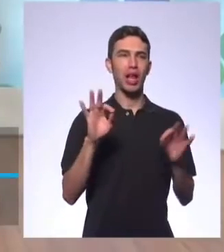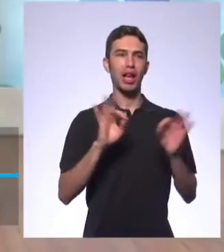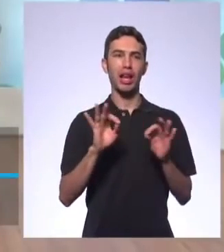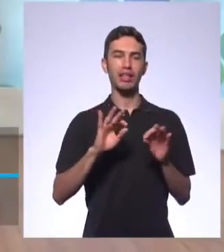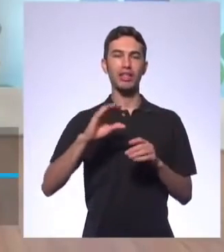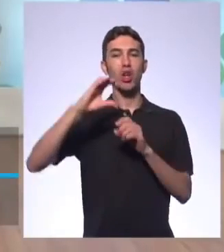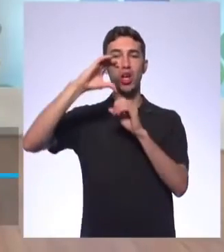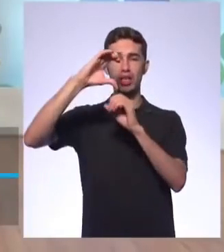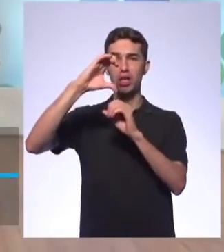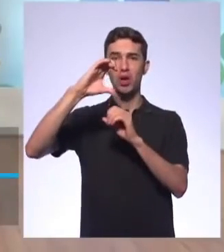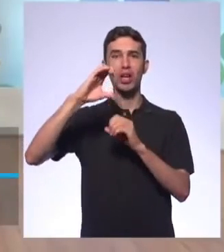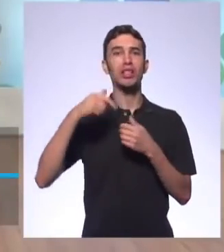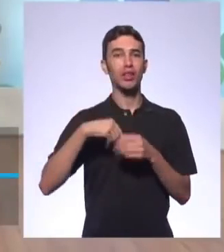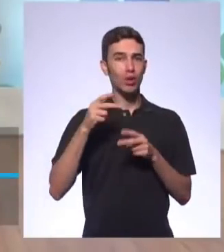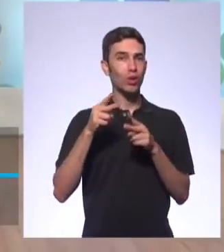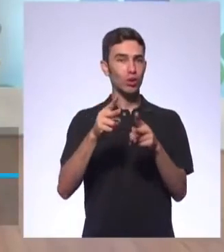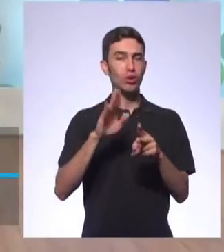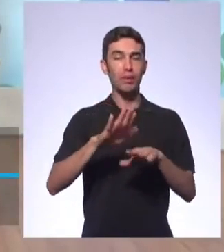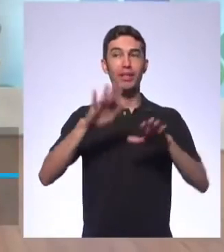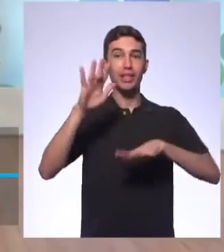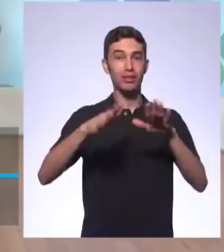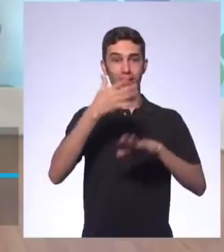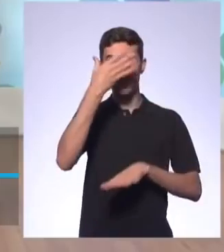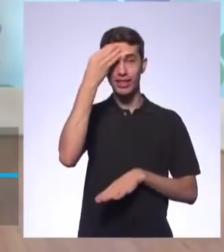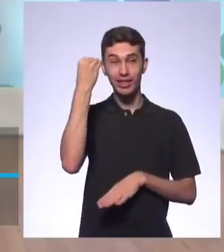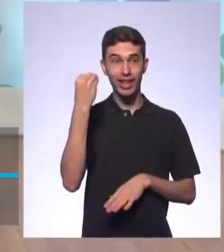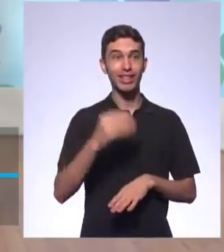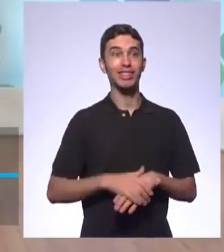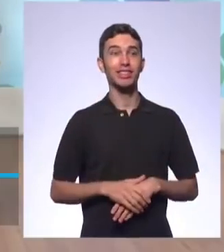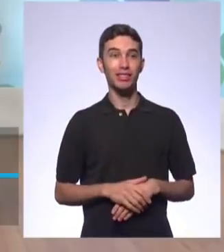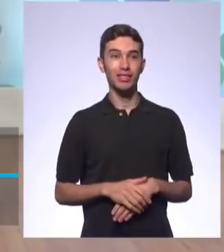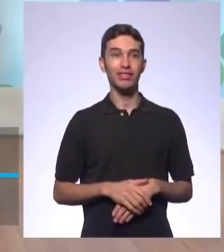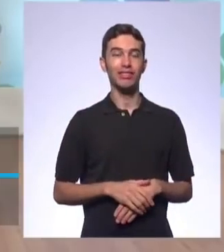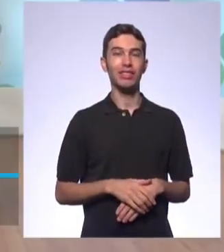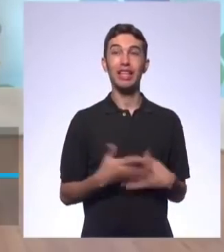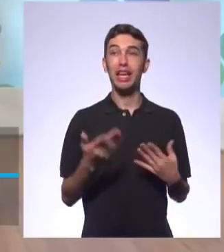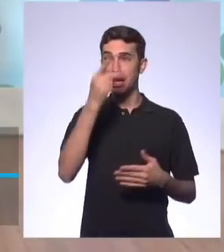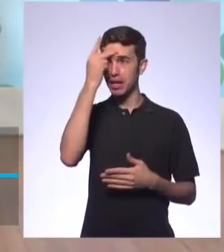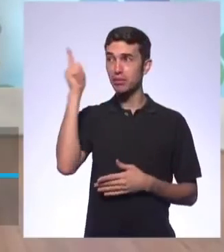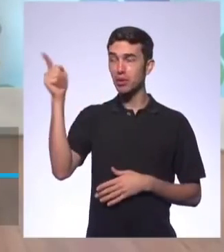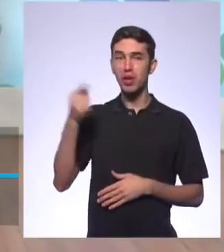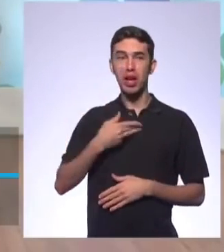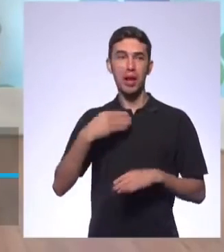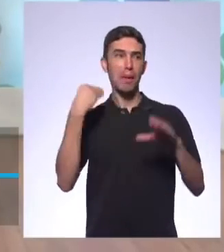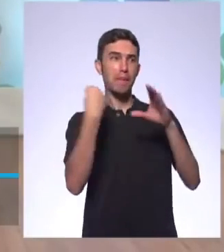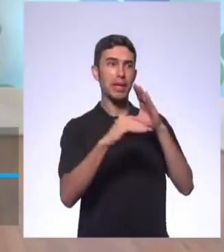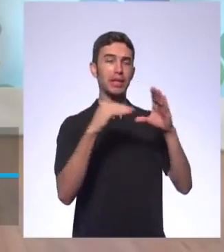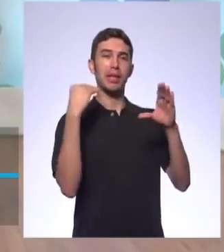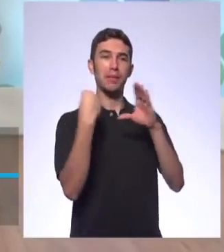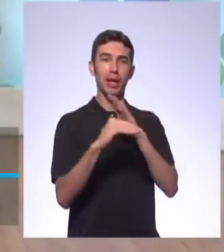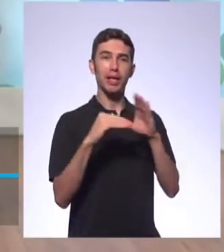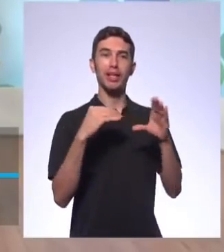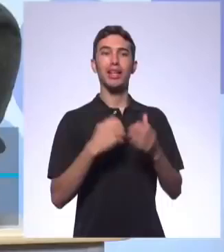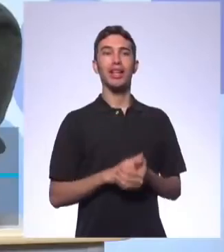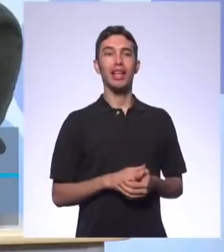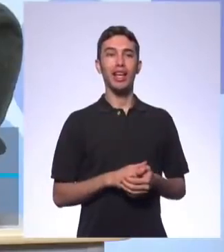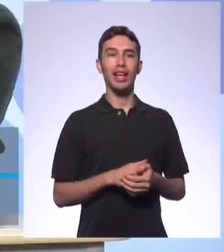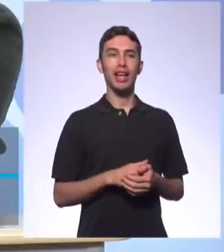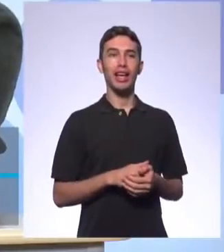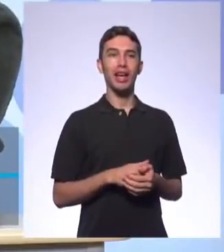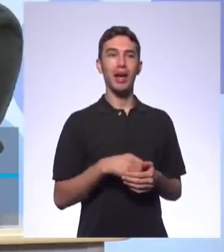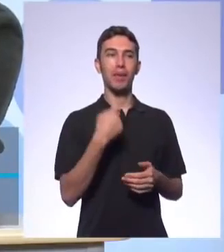gente mantém e às vezes a gente ainda esquece. Mano, e aqueles que ficam mandando mensagem, manda uma palavra e